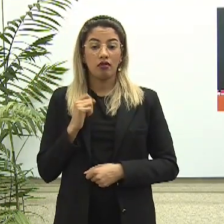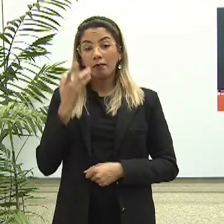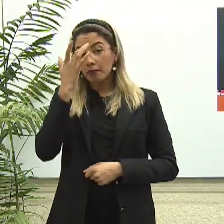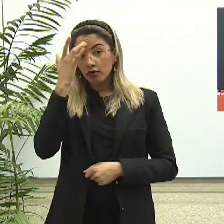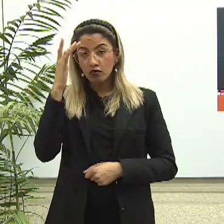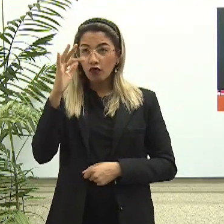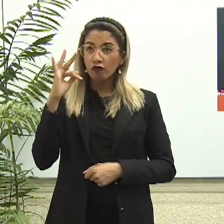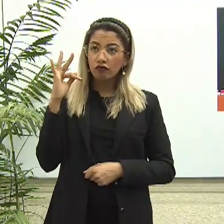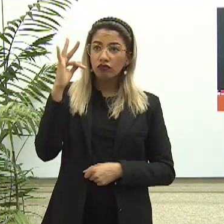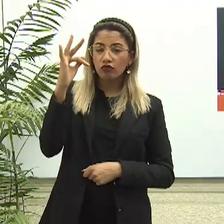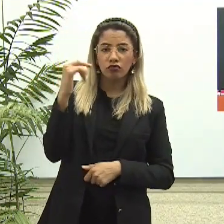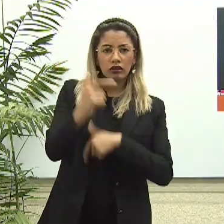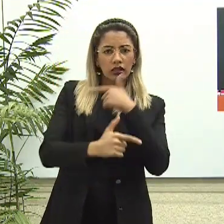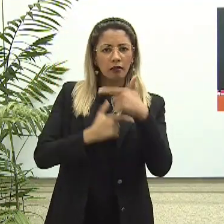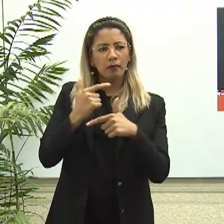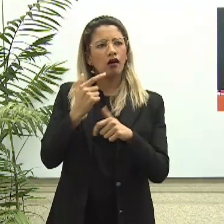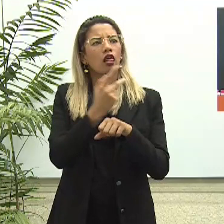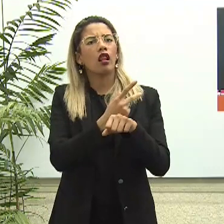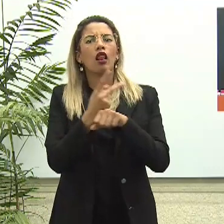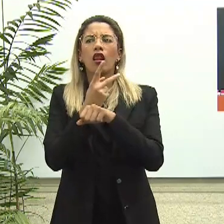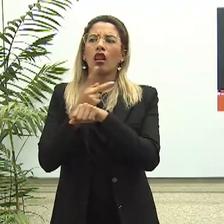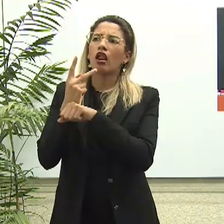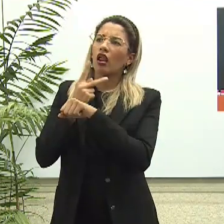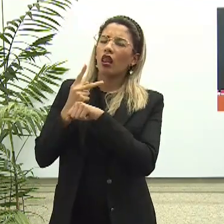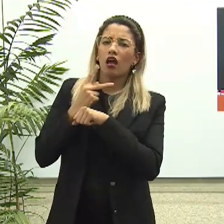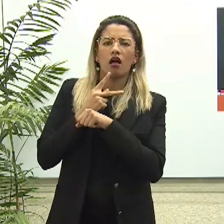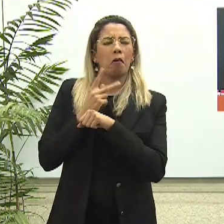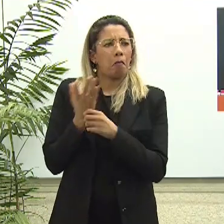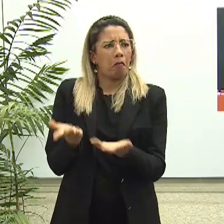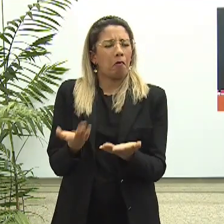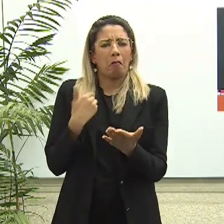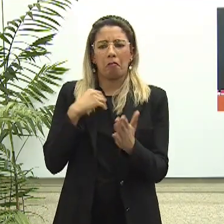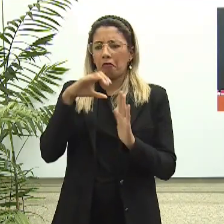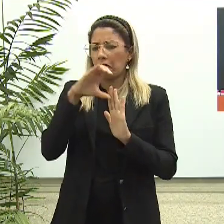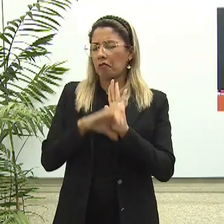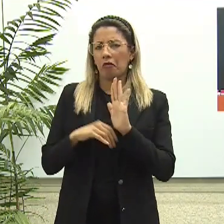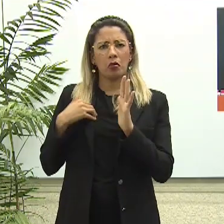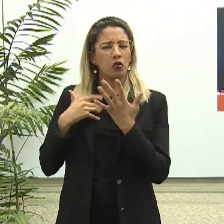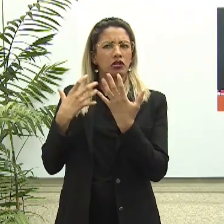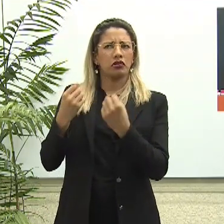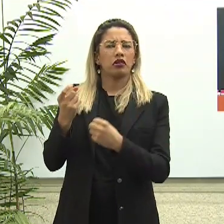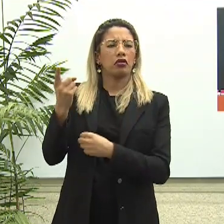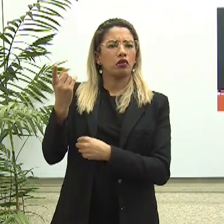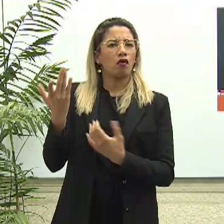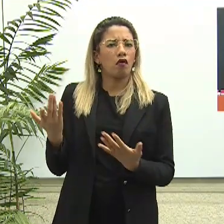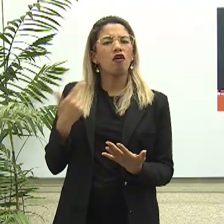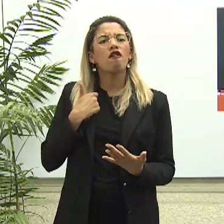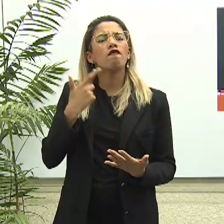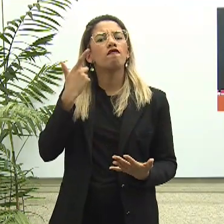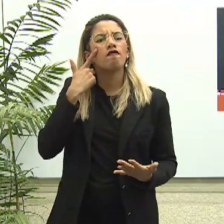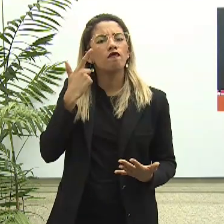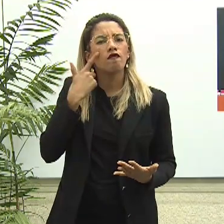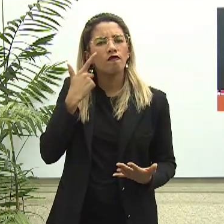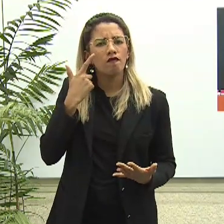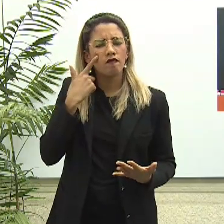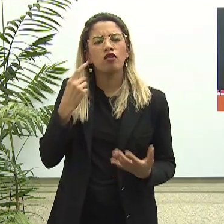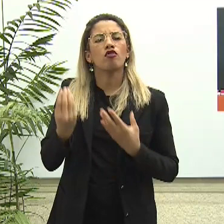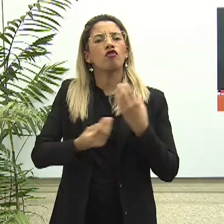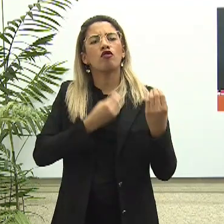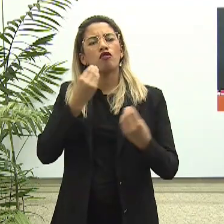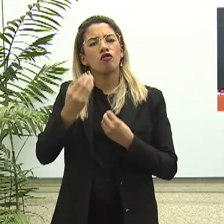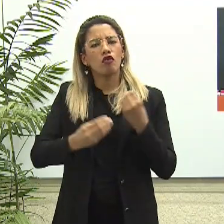vão procurar um emprego e vão falar gozado não aceitaram o meu currículo vão ver como que funciona o machine